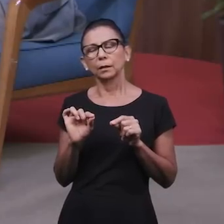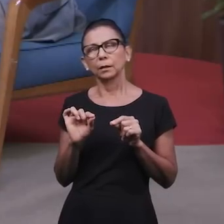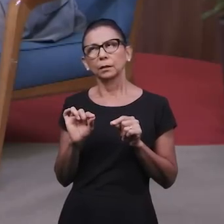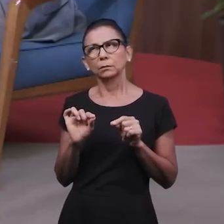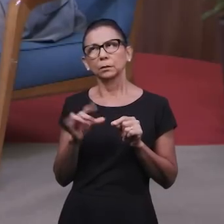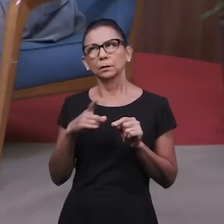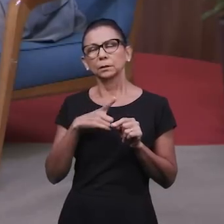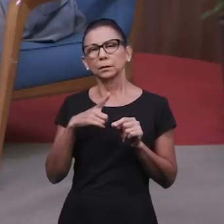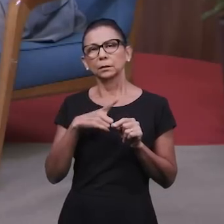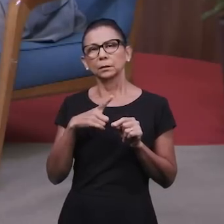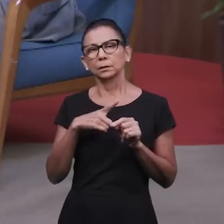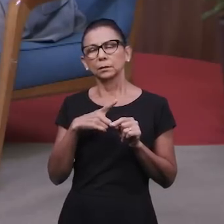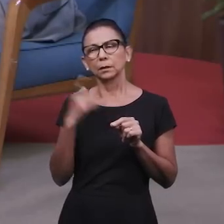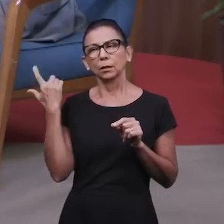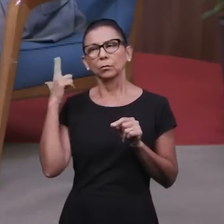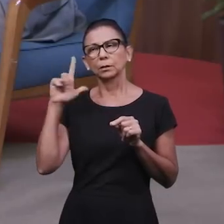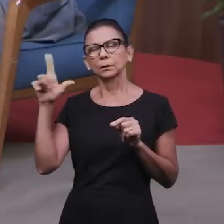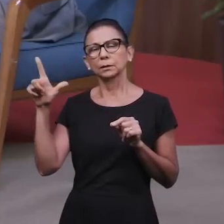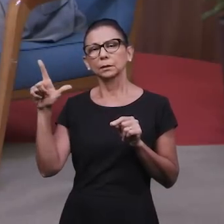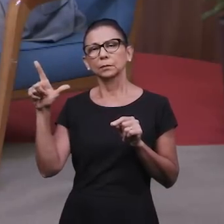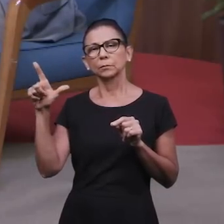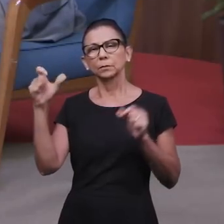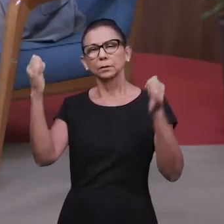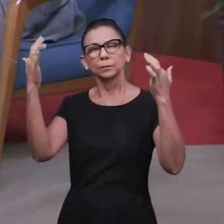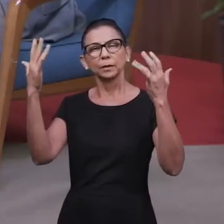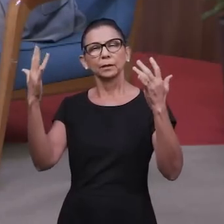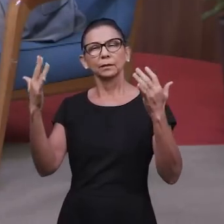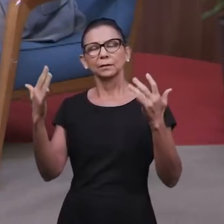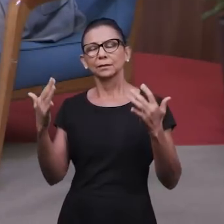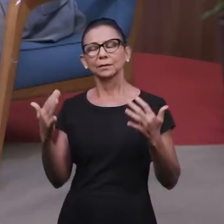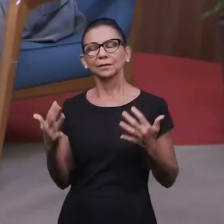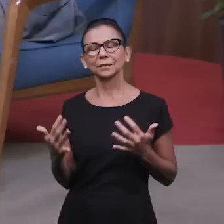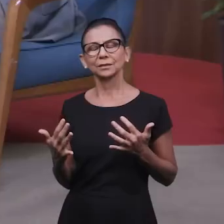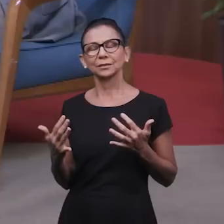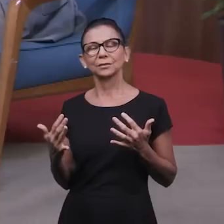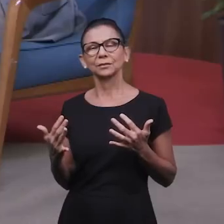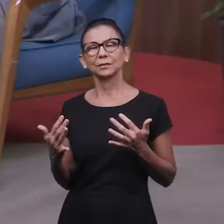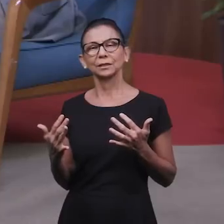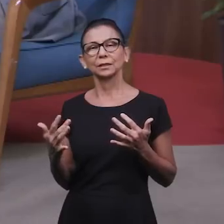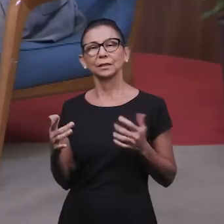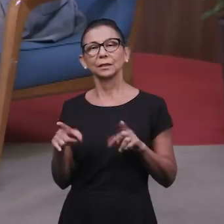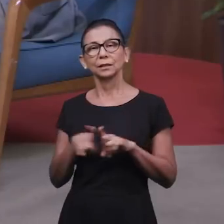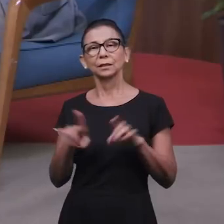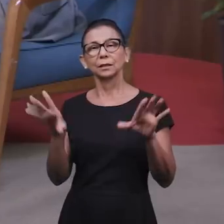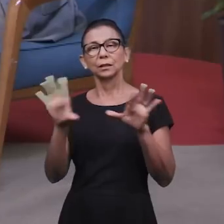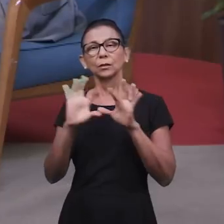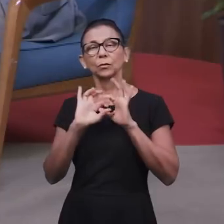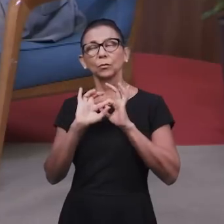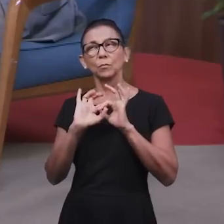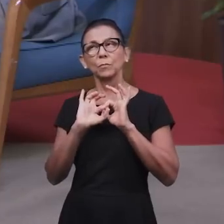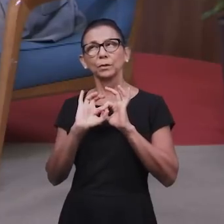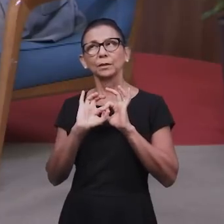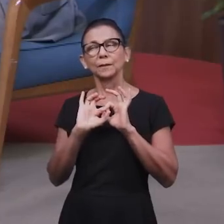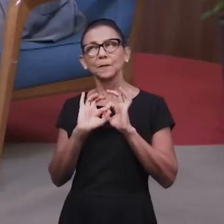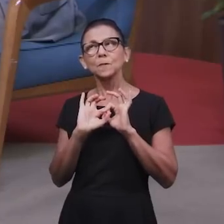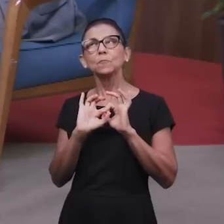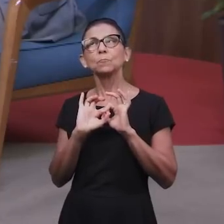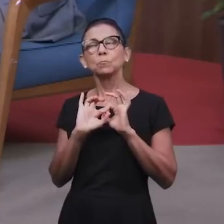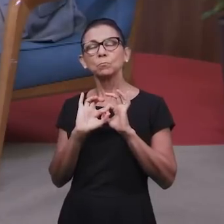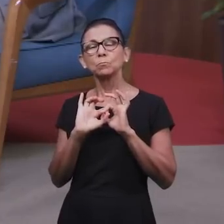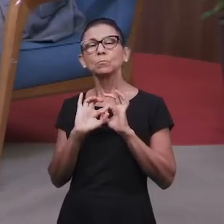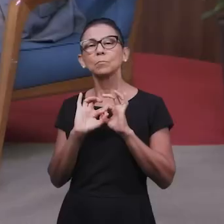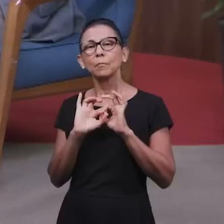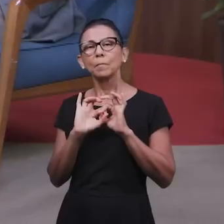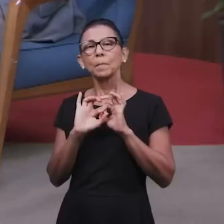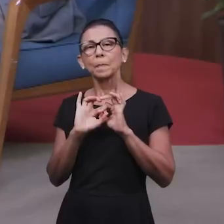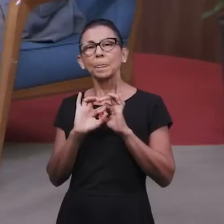fosse maravilhoso, né, de ter o acesso ao Senhor, mas a comunhão, ela nos dá acesso a recursos para que